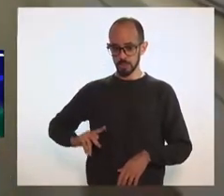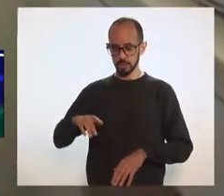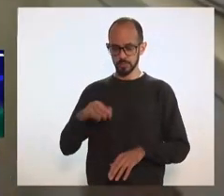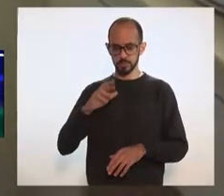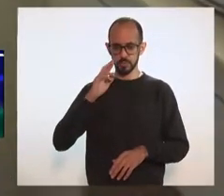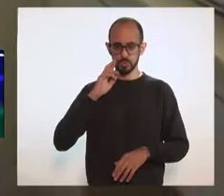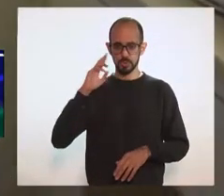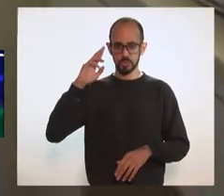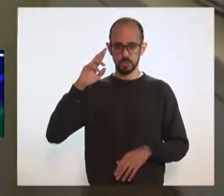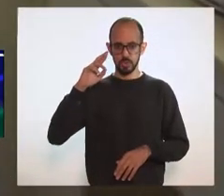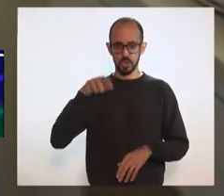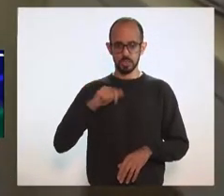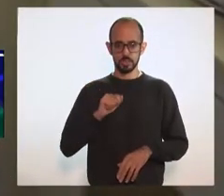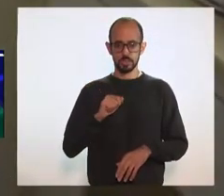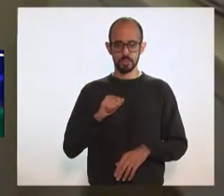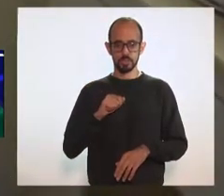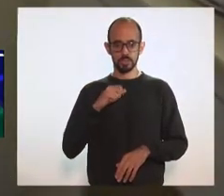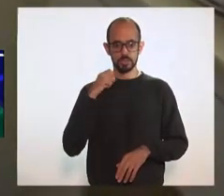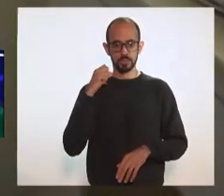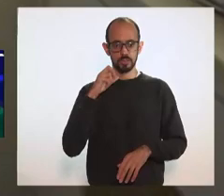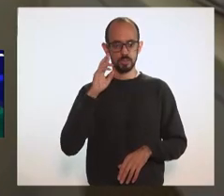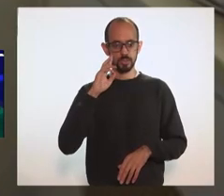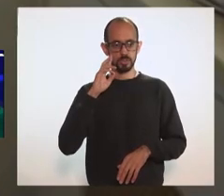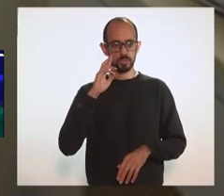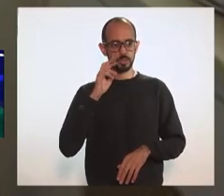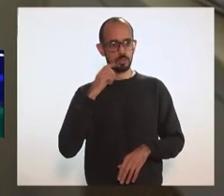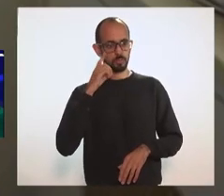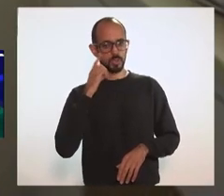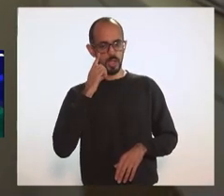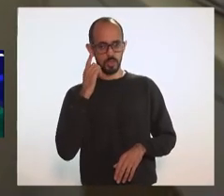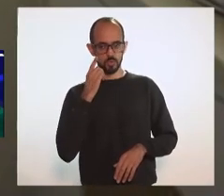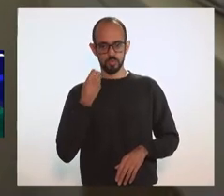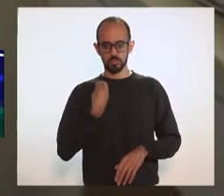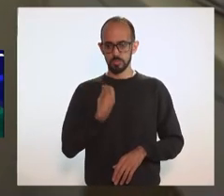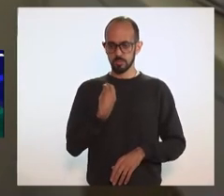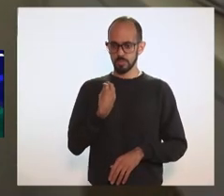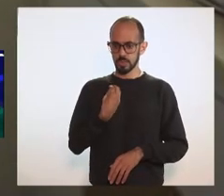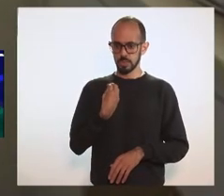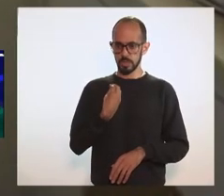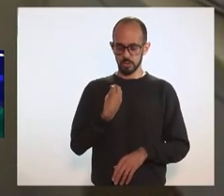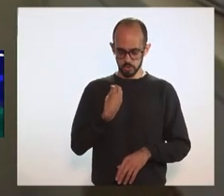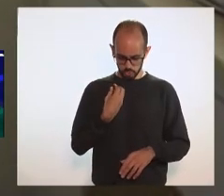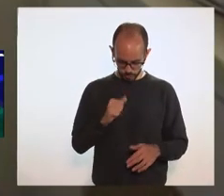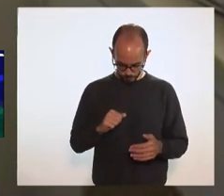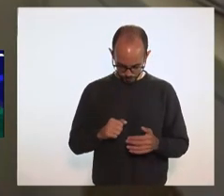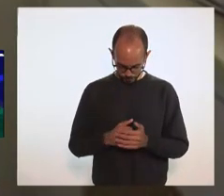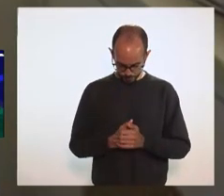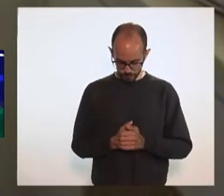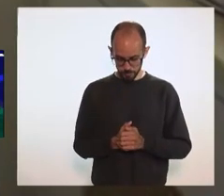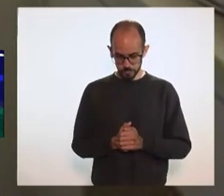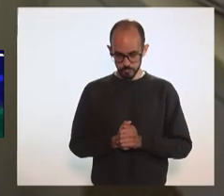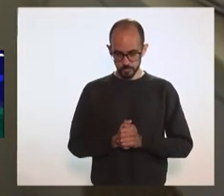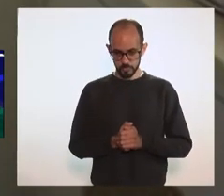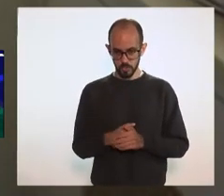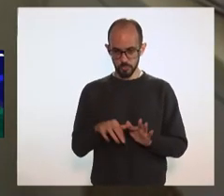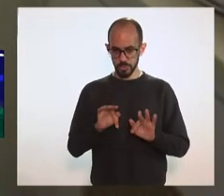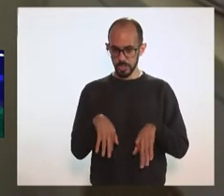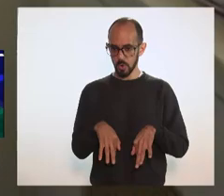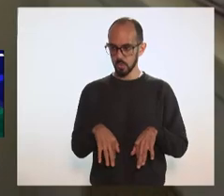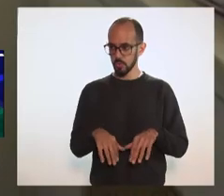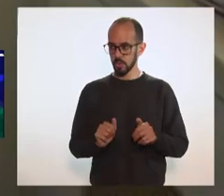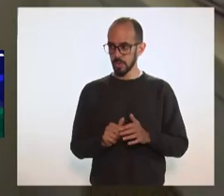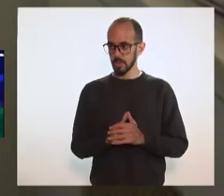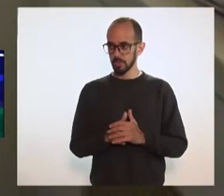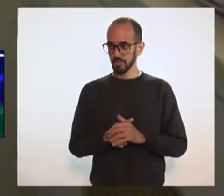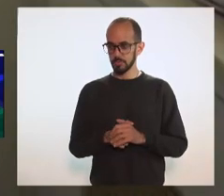Senhoras e senhores deputados presentes no expediente final,